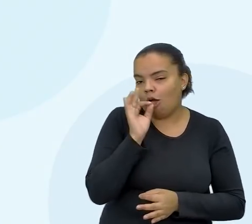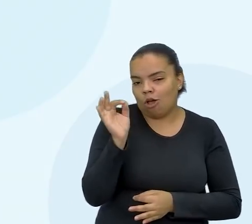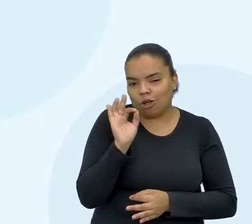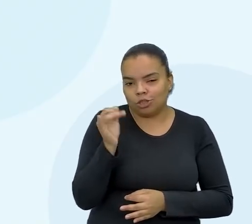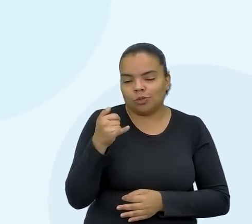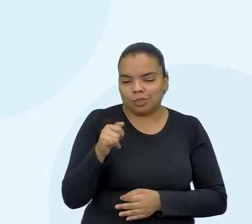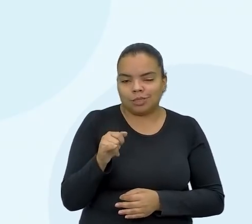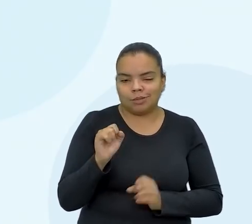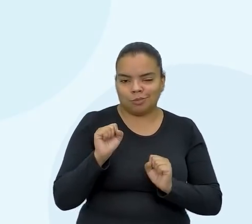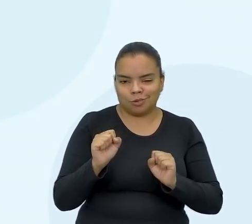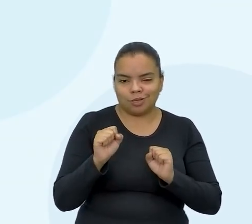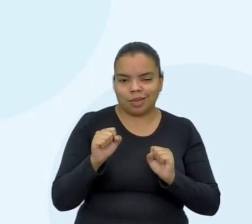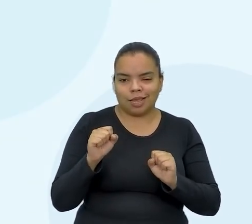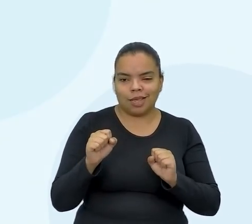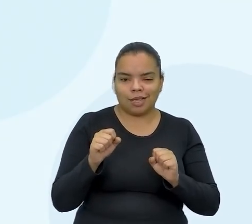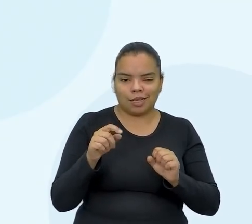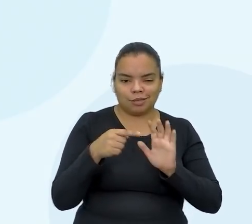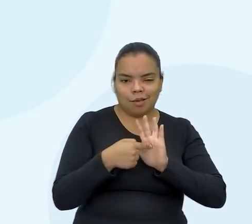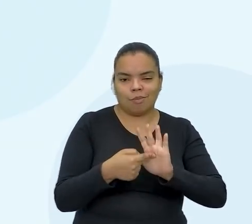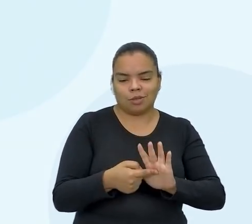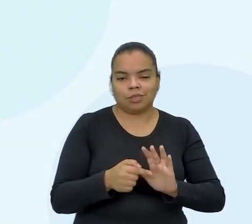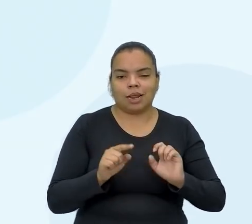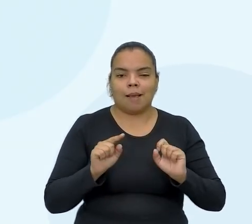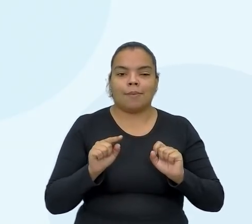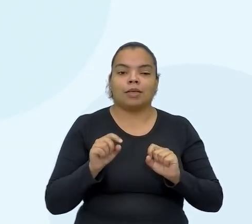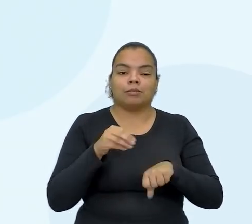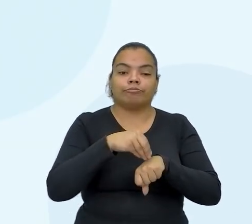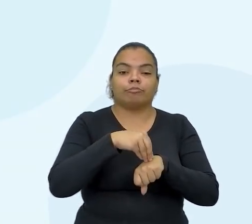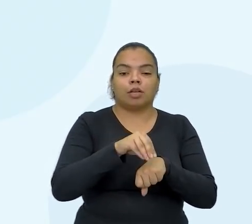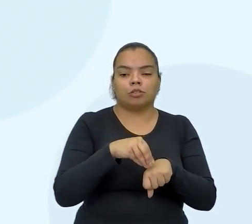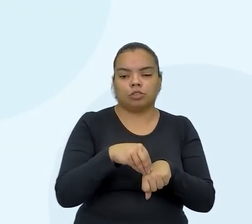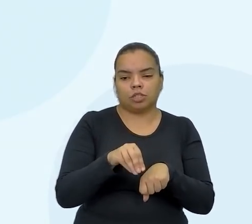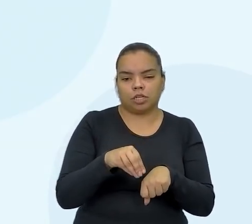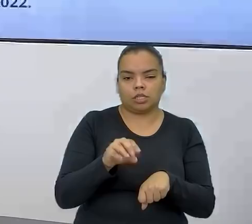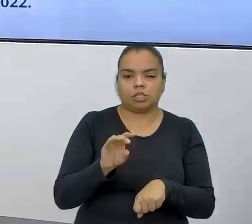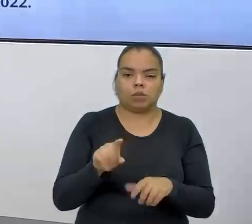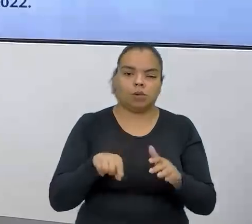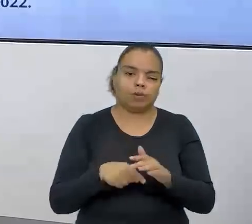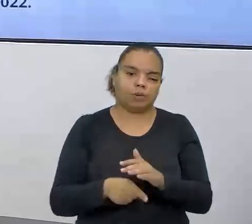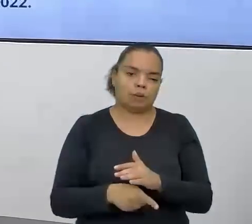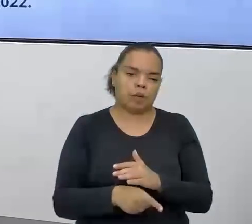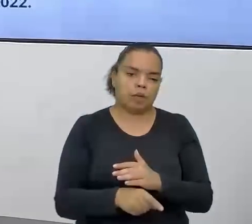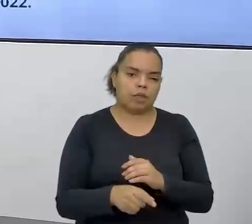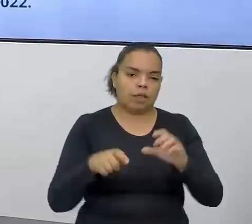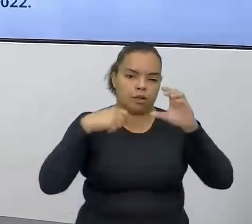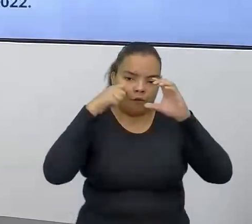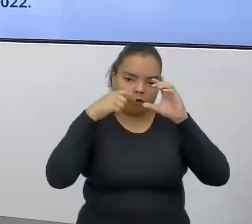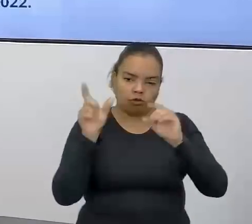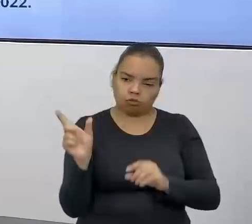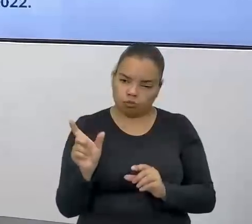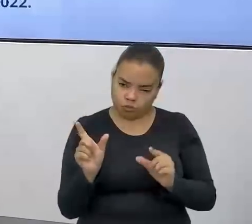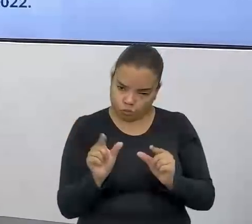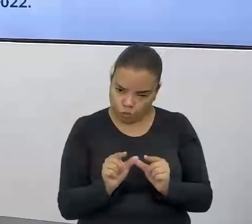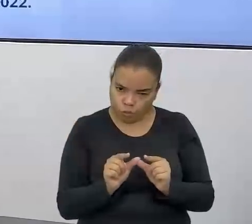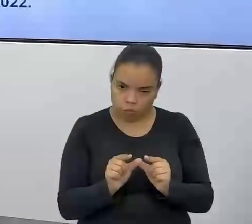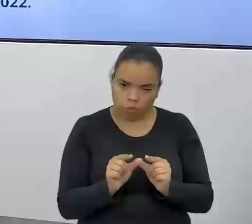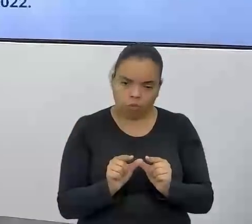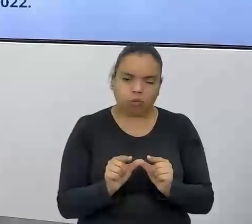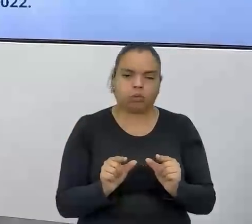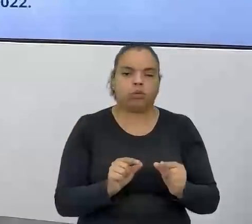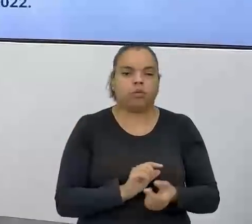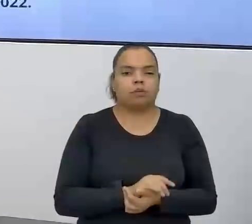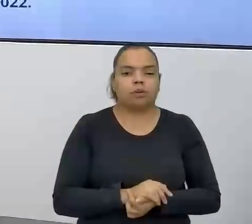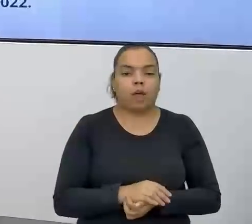com vocês, mas a gente vai deixar aqui só como dica para um aprofundamento. É um vídeo curto que traz várias reflexões.